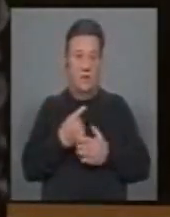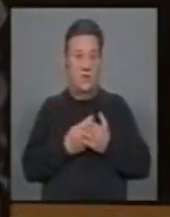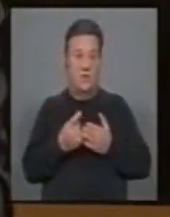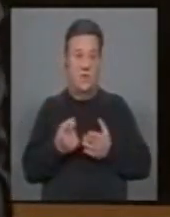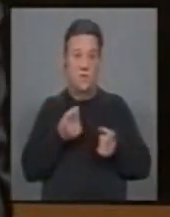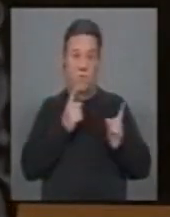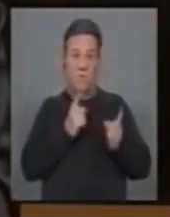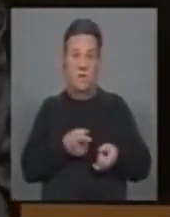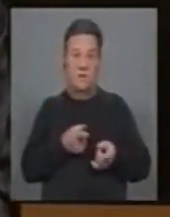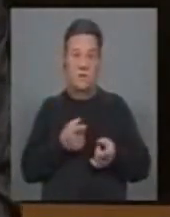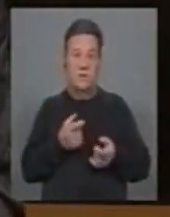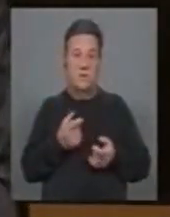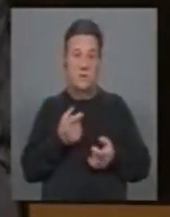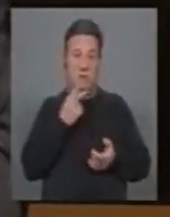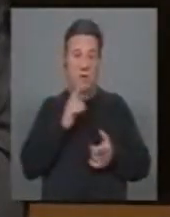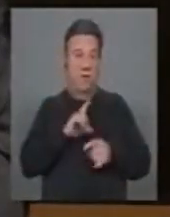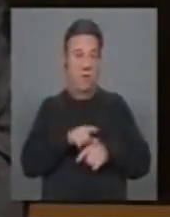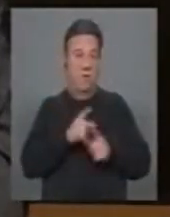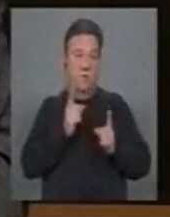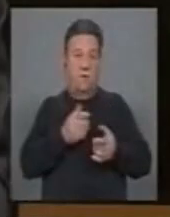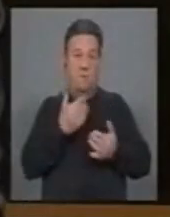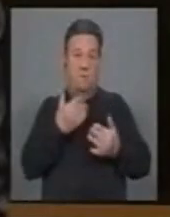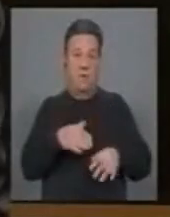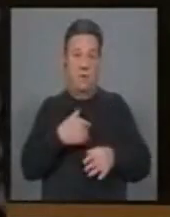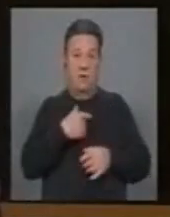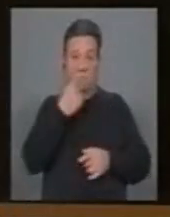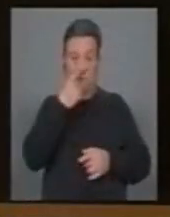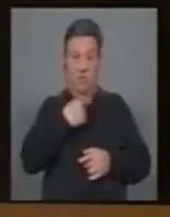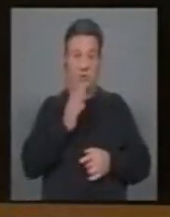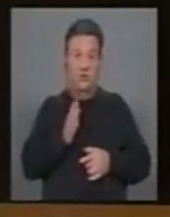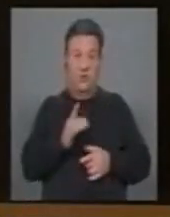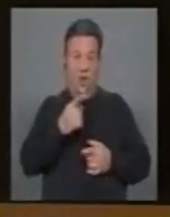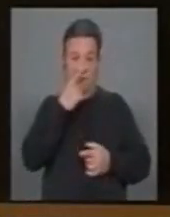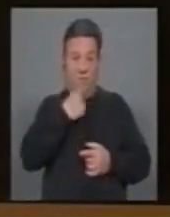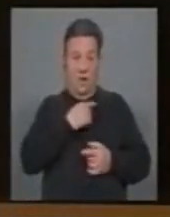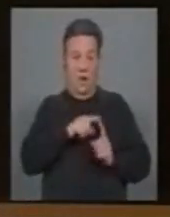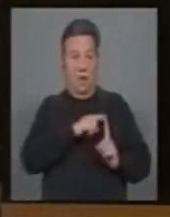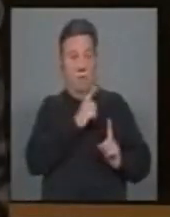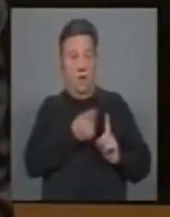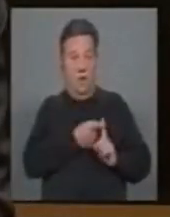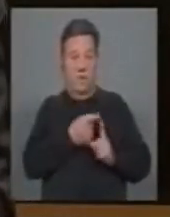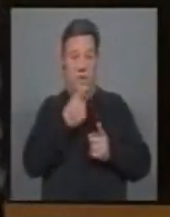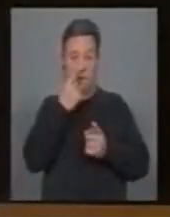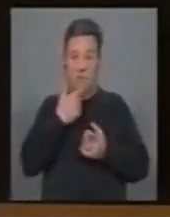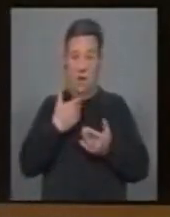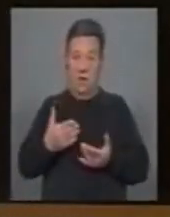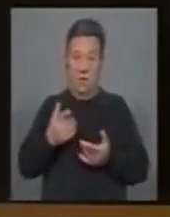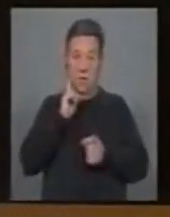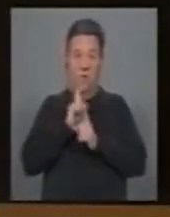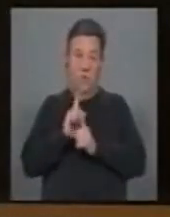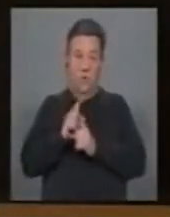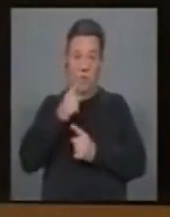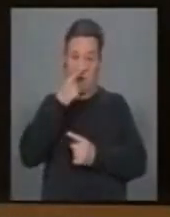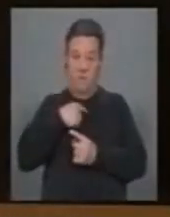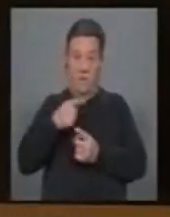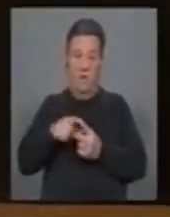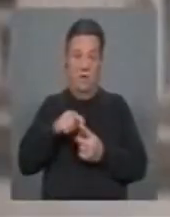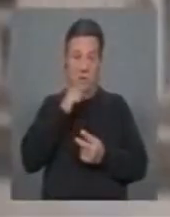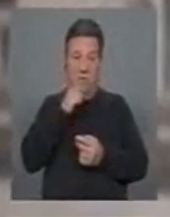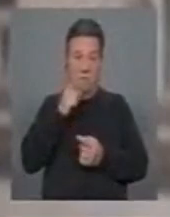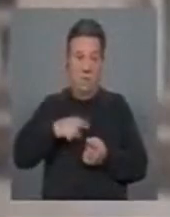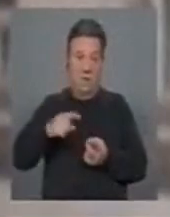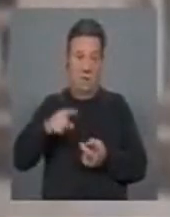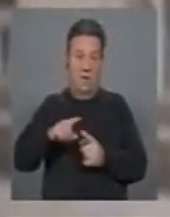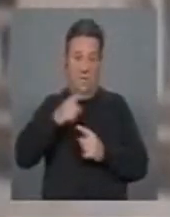confinamento de começa tanto faz como algo mal tanto folha ou já está a falhar a um ano está a falhar agora e continuar a falhar não tem falhado